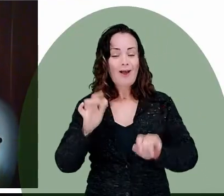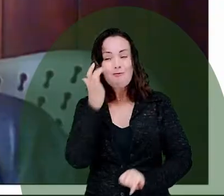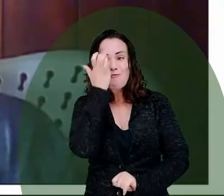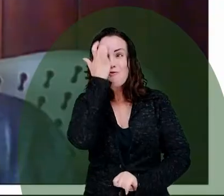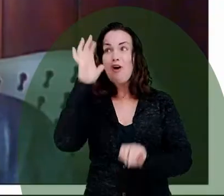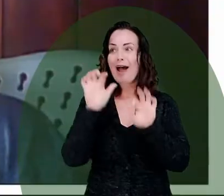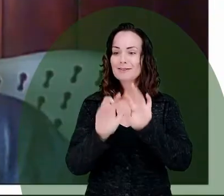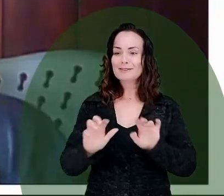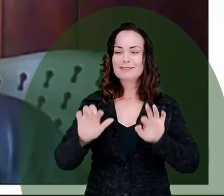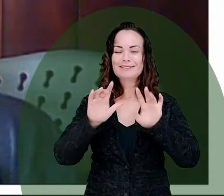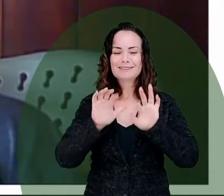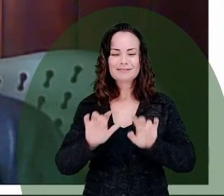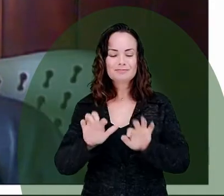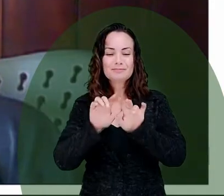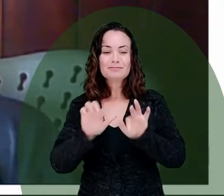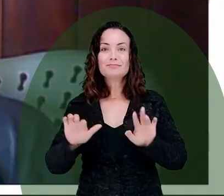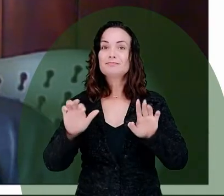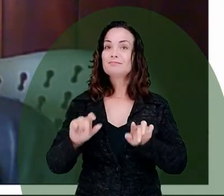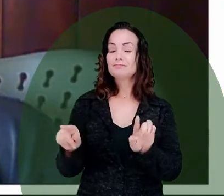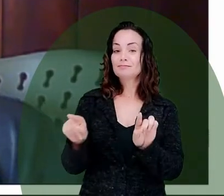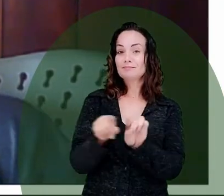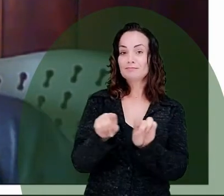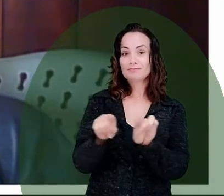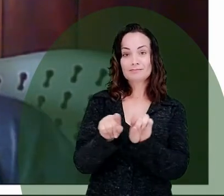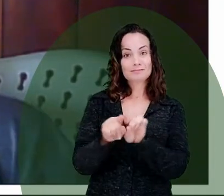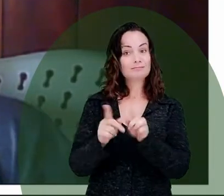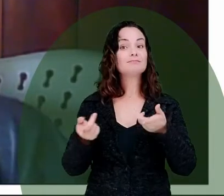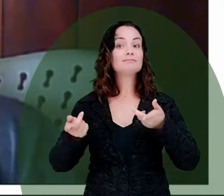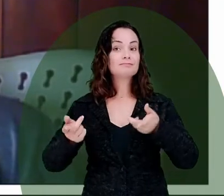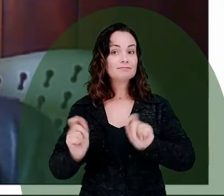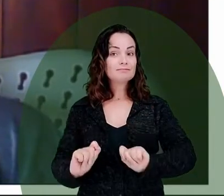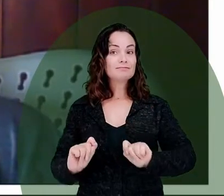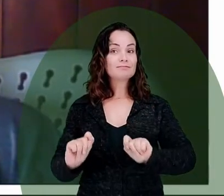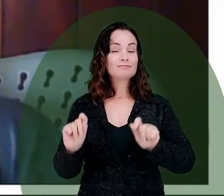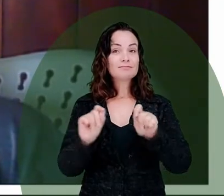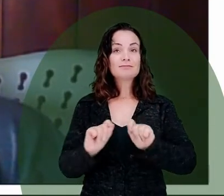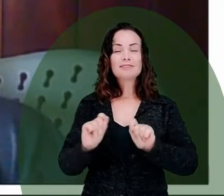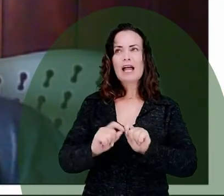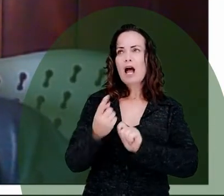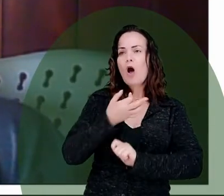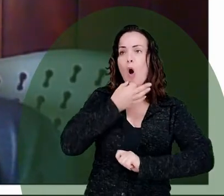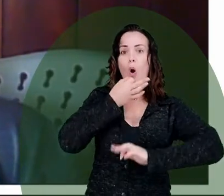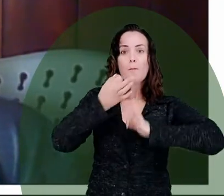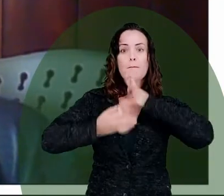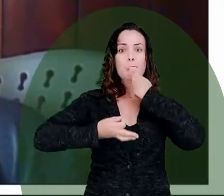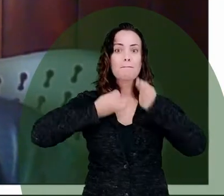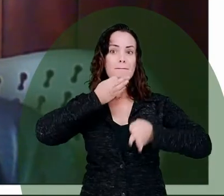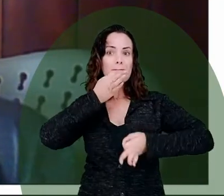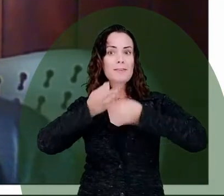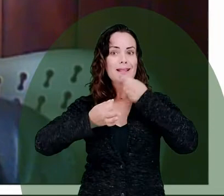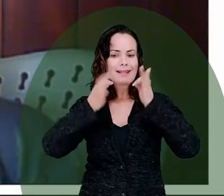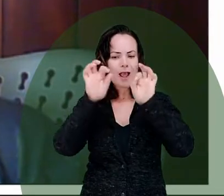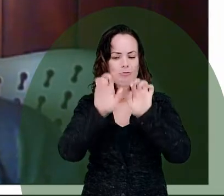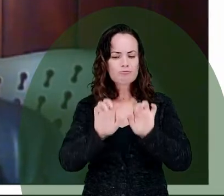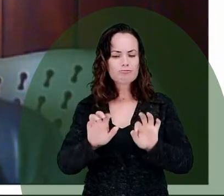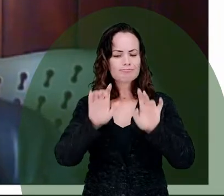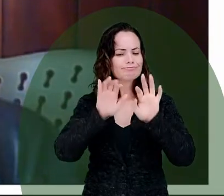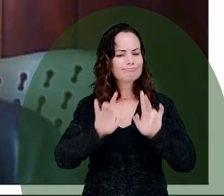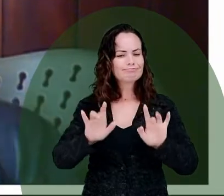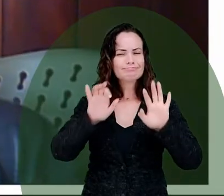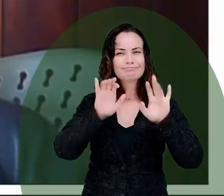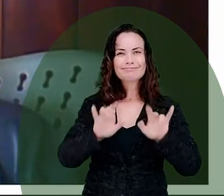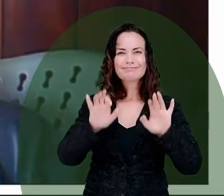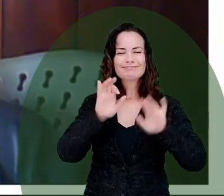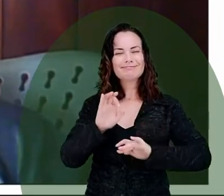digitar. E, ao mesmo tempo, você consegue colocar suas ideias de uma forma